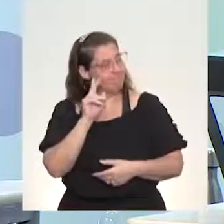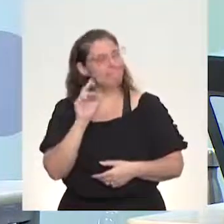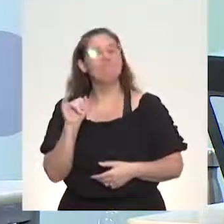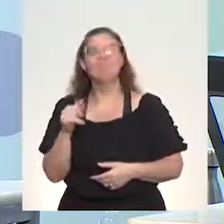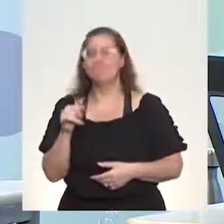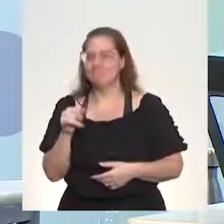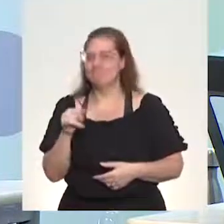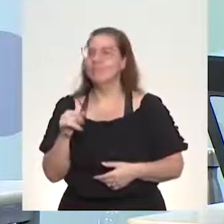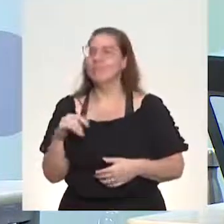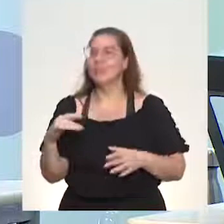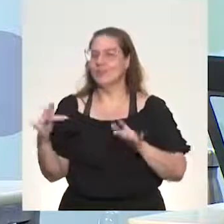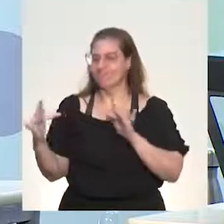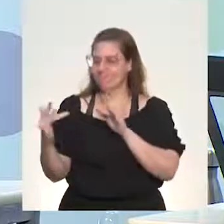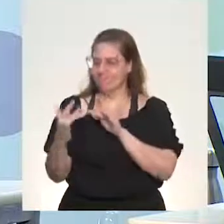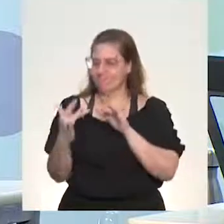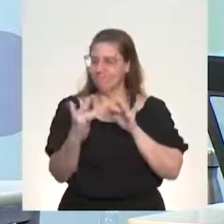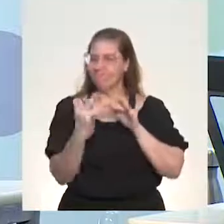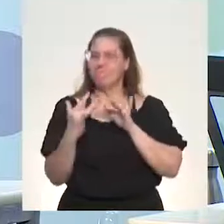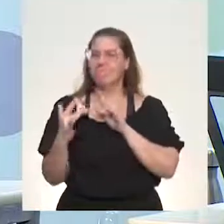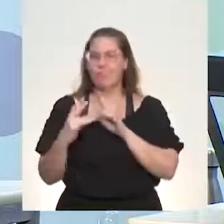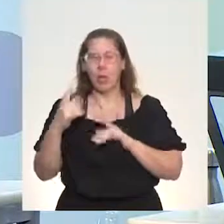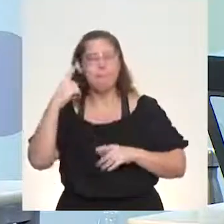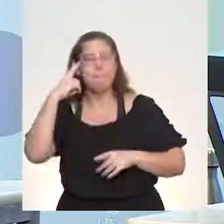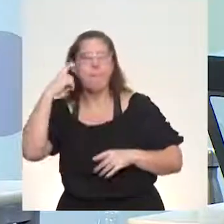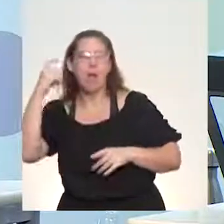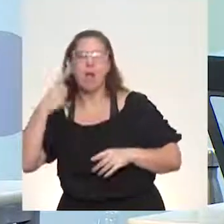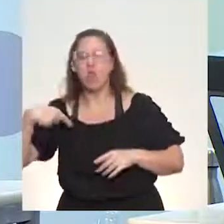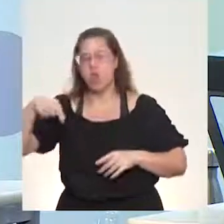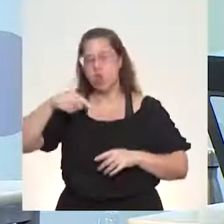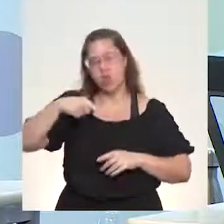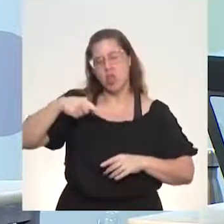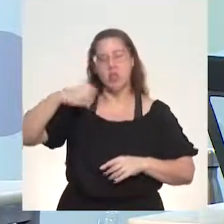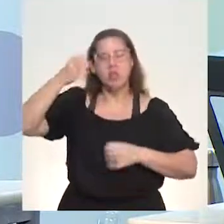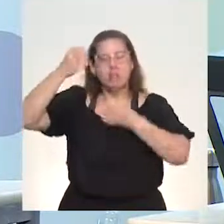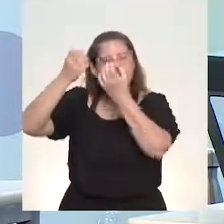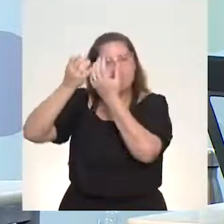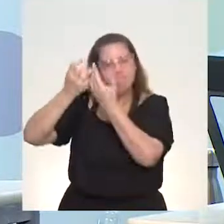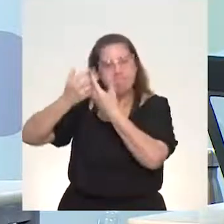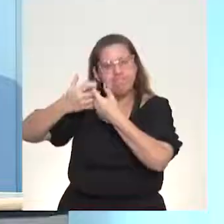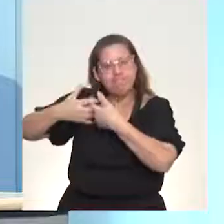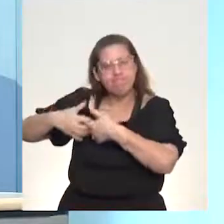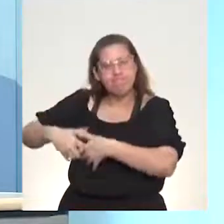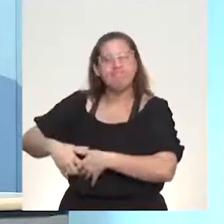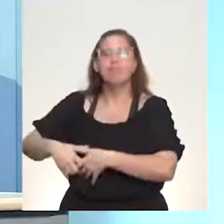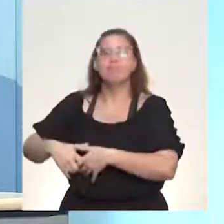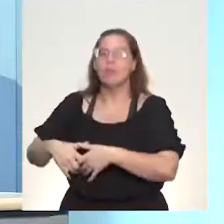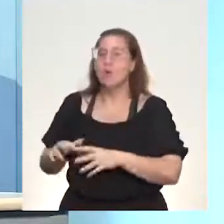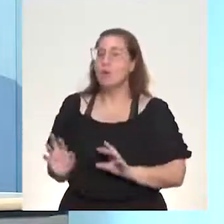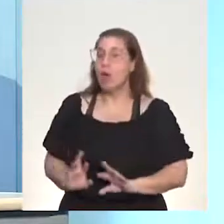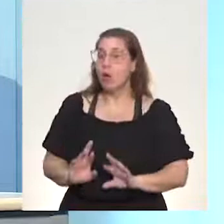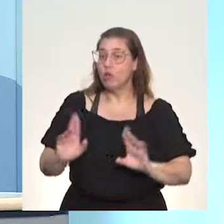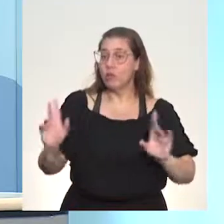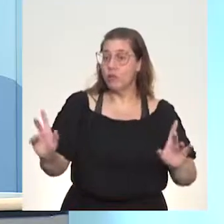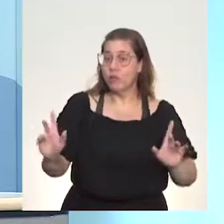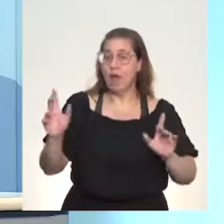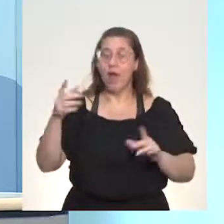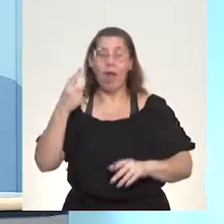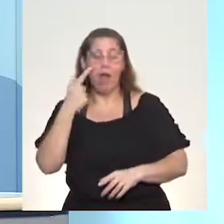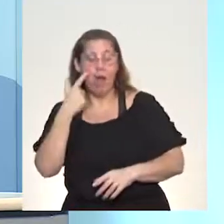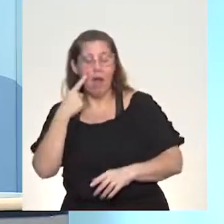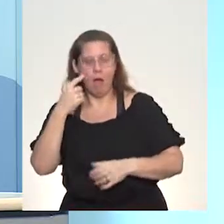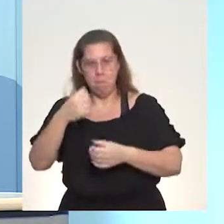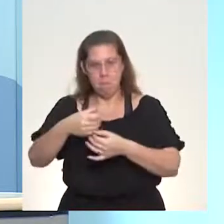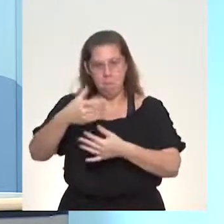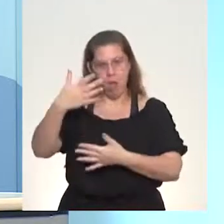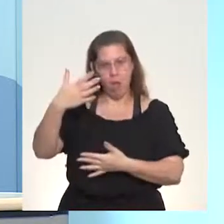bem conectadas as ideias que a gente vai trabalhando no decorrer do curso. E olha só como é diferente essa aula. Já estou olhando 2 comentários